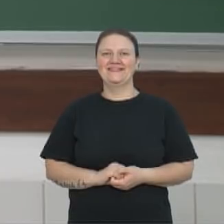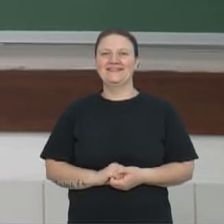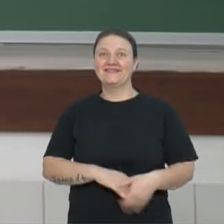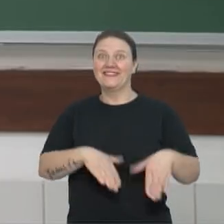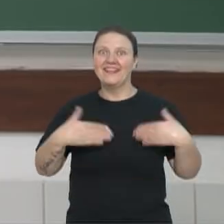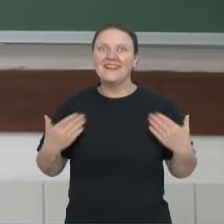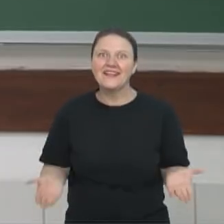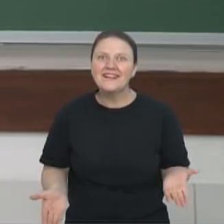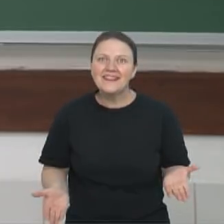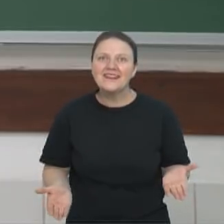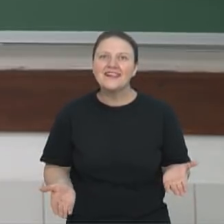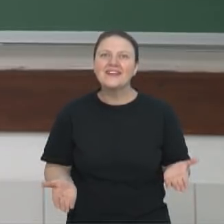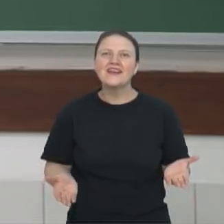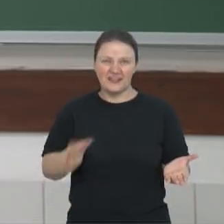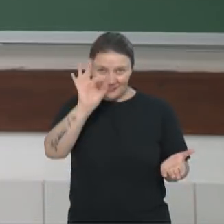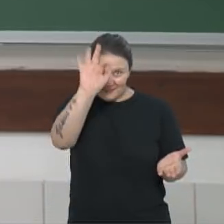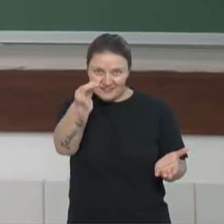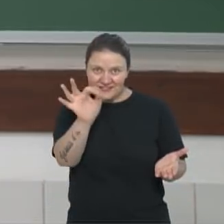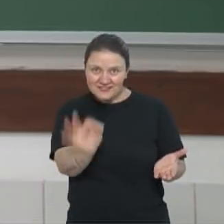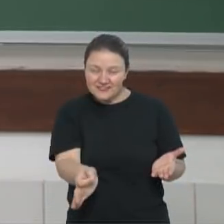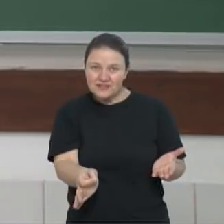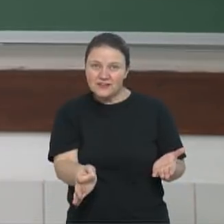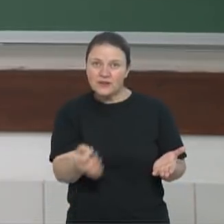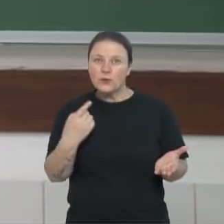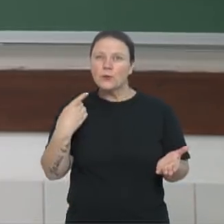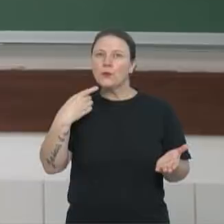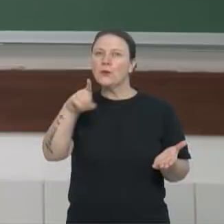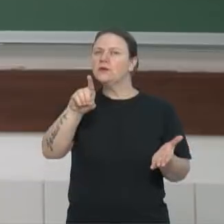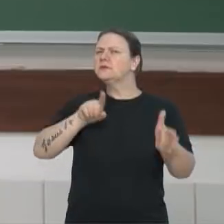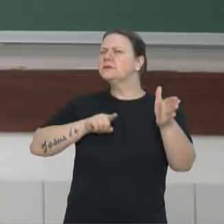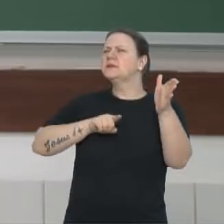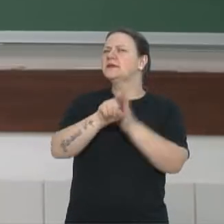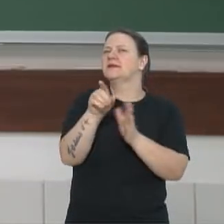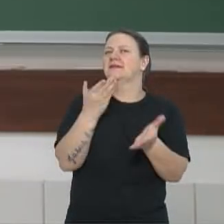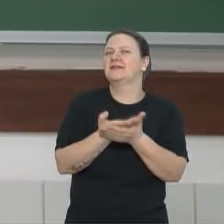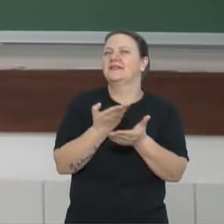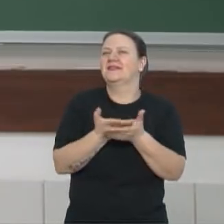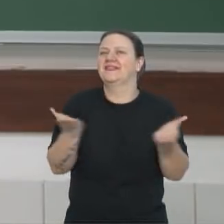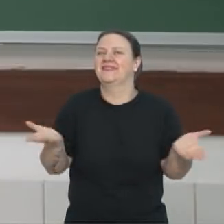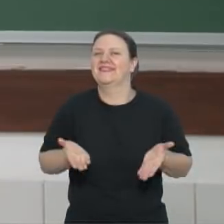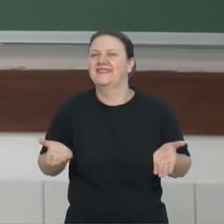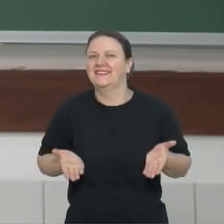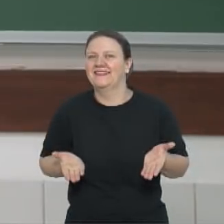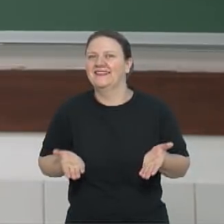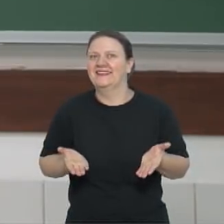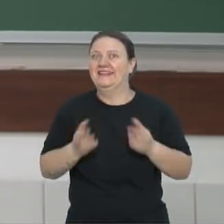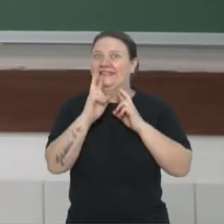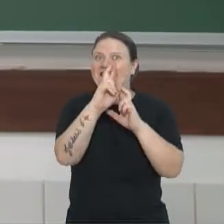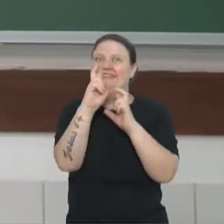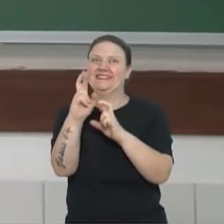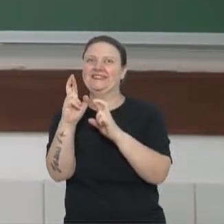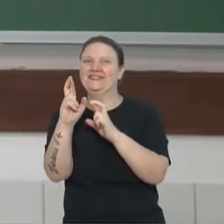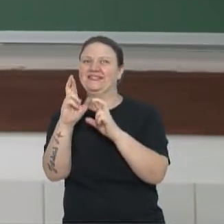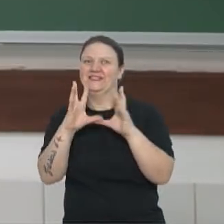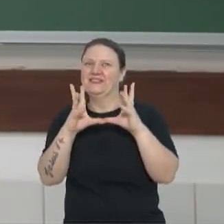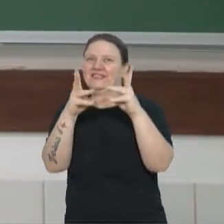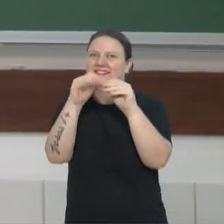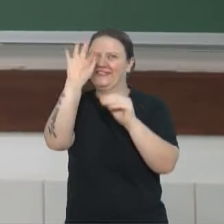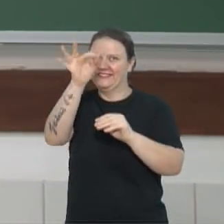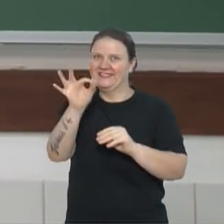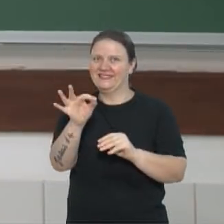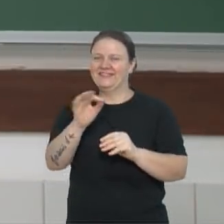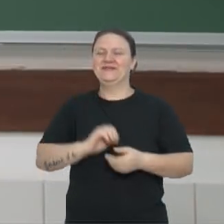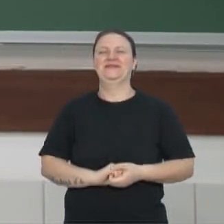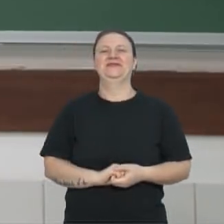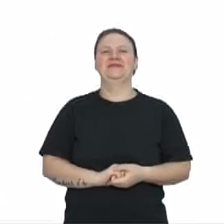E aí, gente, quem acertou esse último quiz da aula de hoje? Tomara que vocês tenham acertado, hein? Vamos ver a